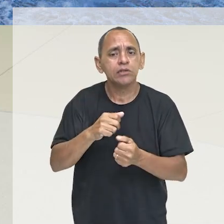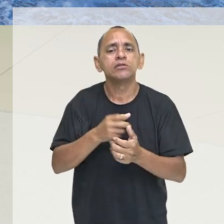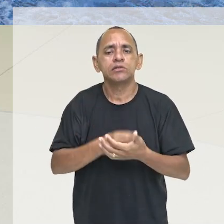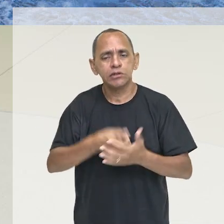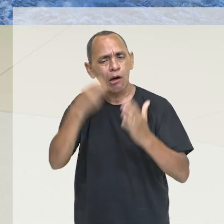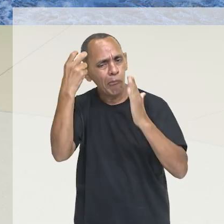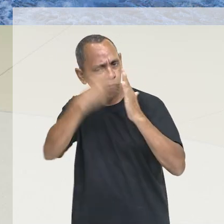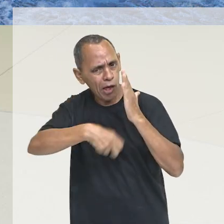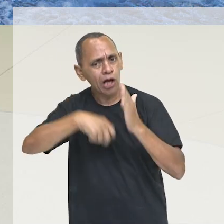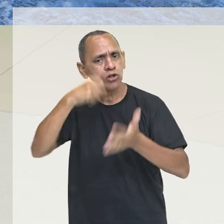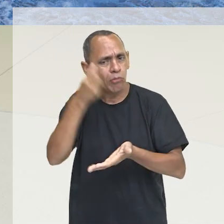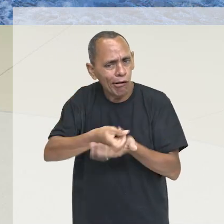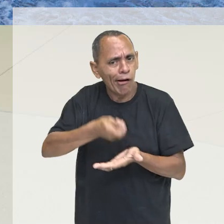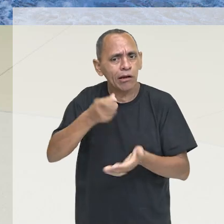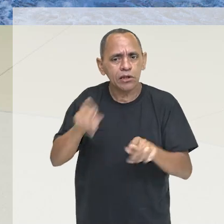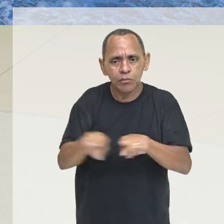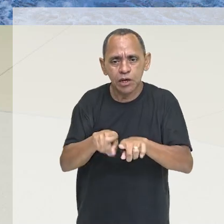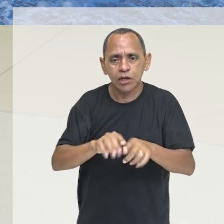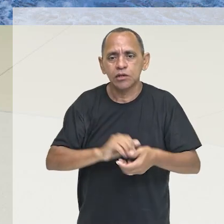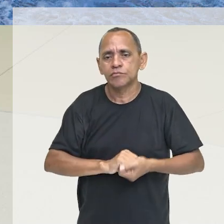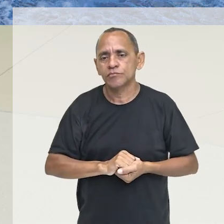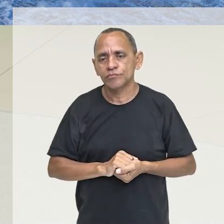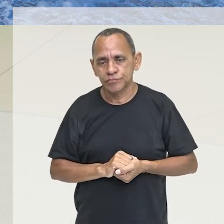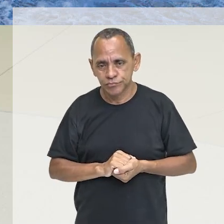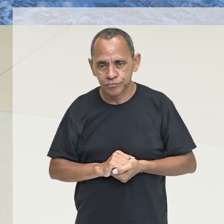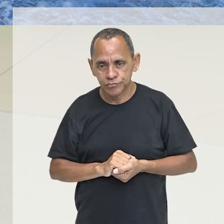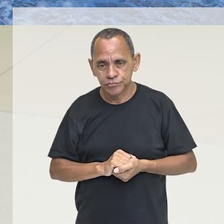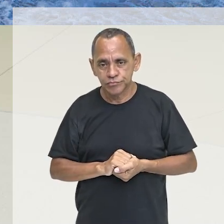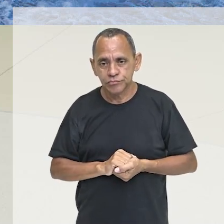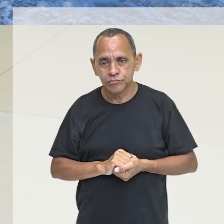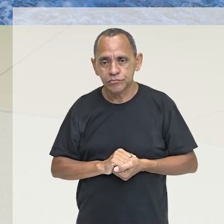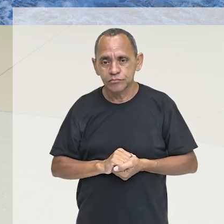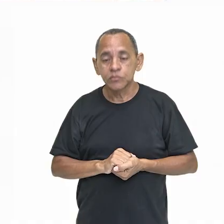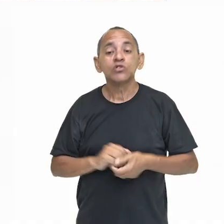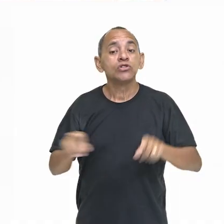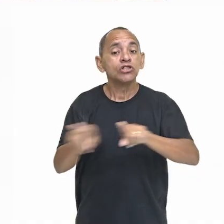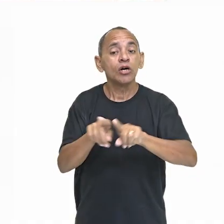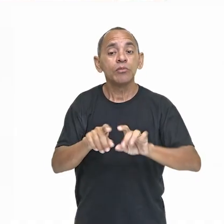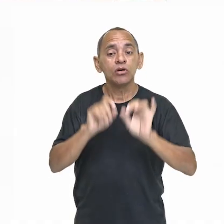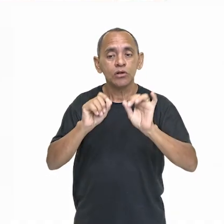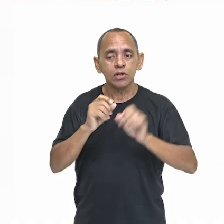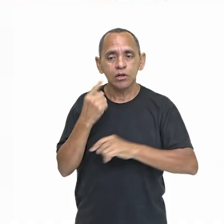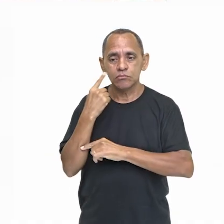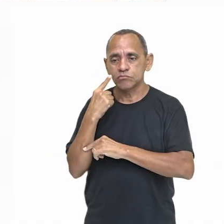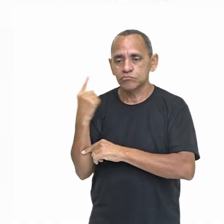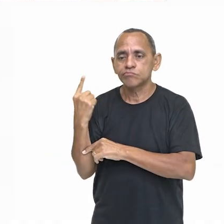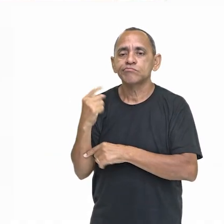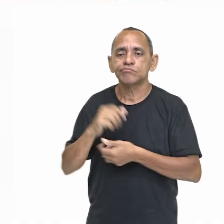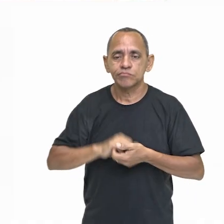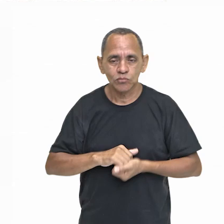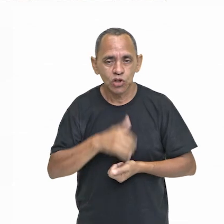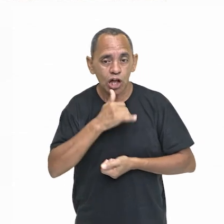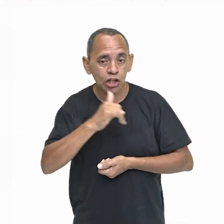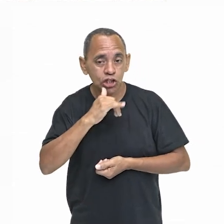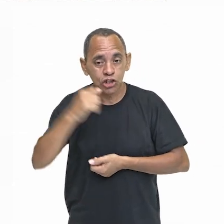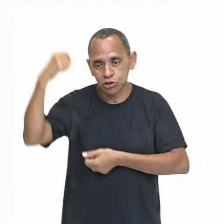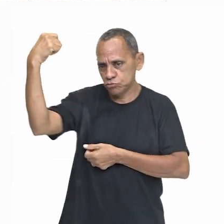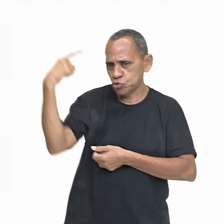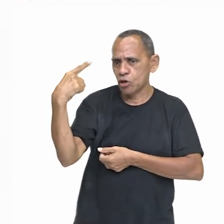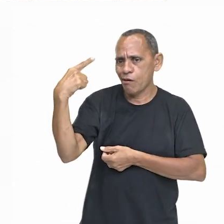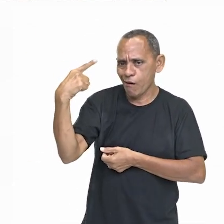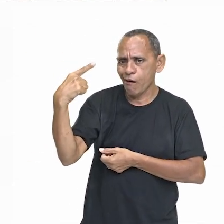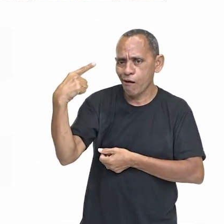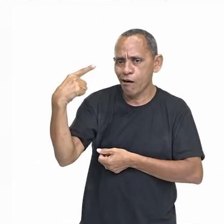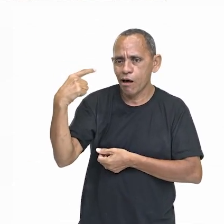e também renovável. E falando sobre a energia solar, você tem, vejam, a energia solar,